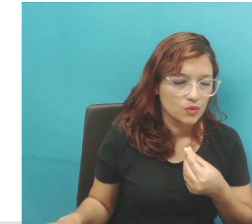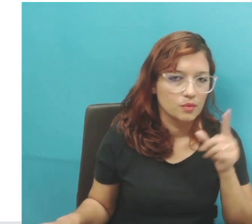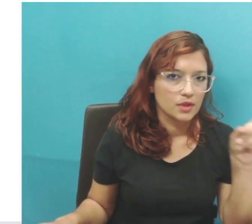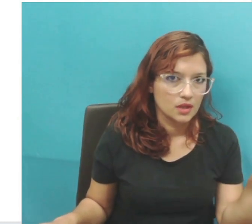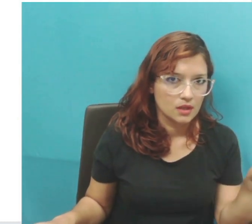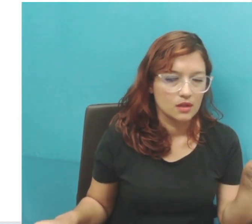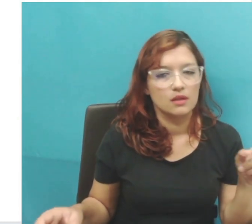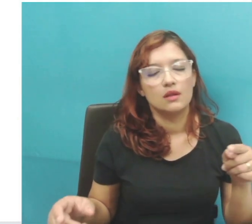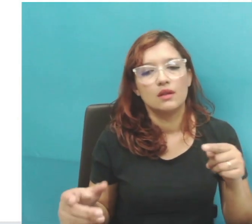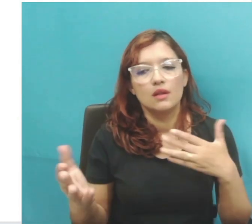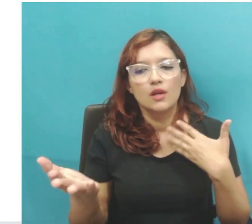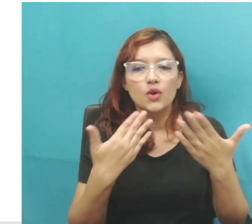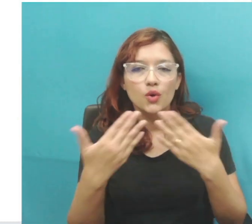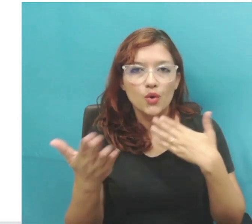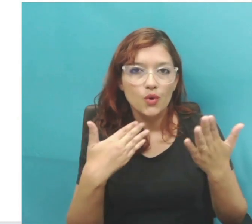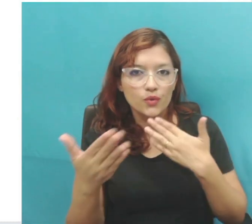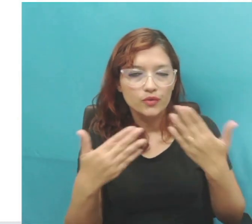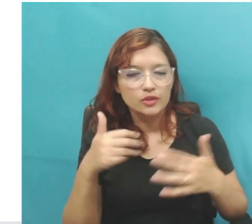Aqui, ó, ele